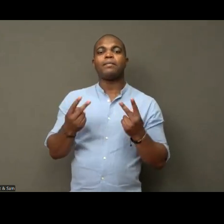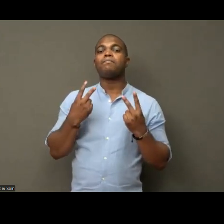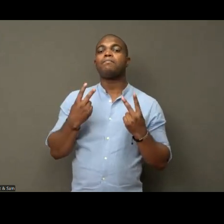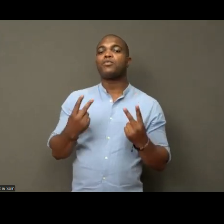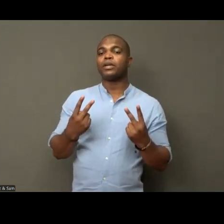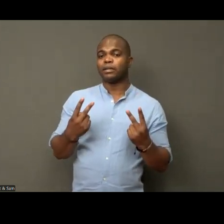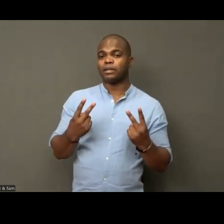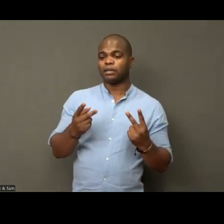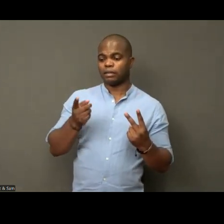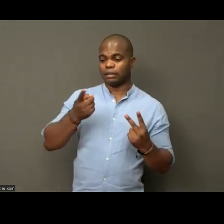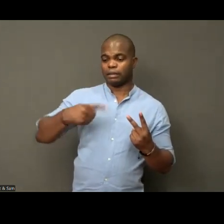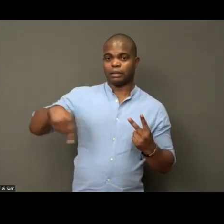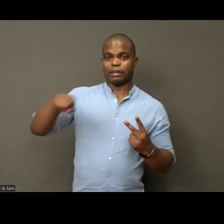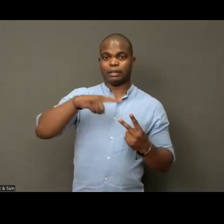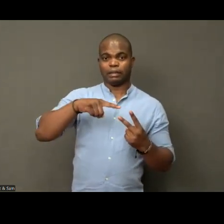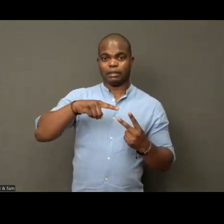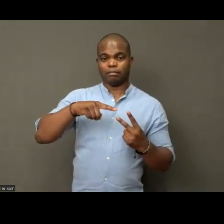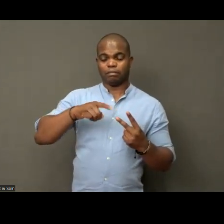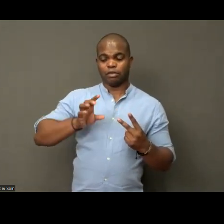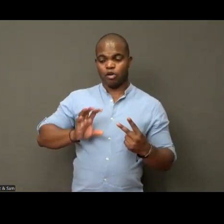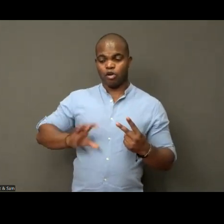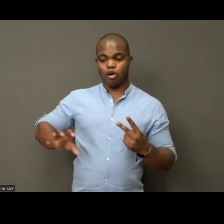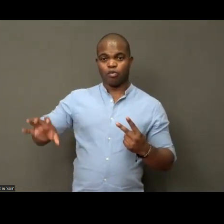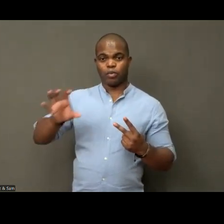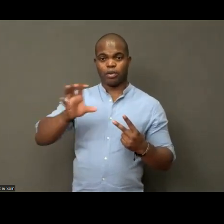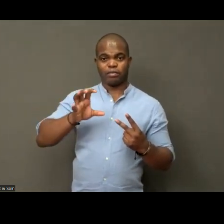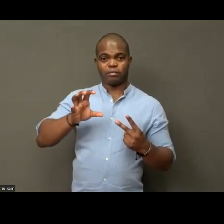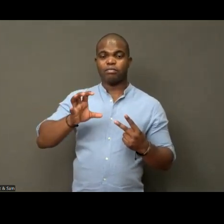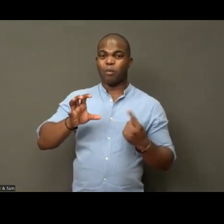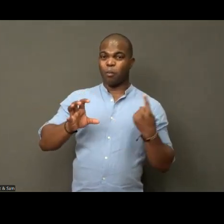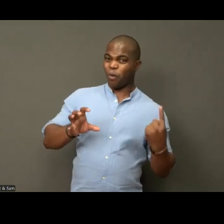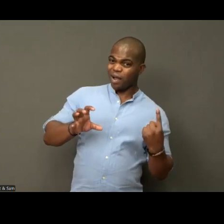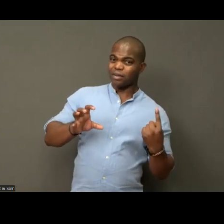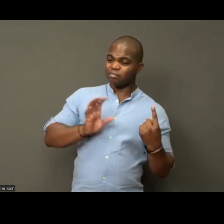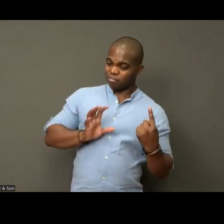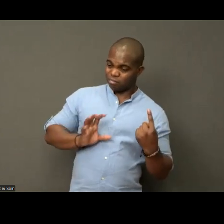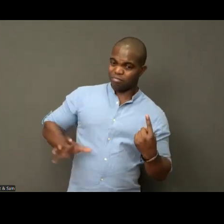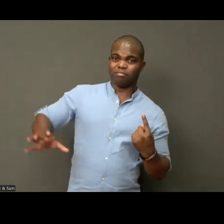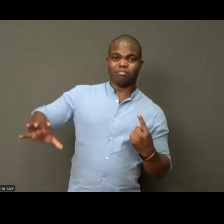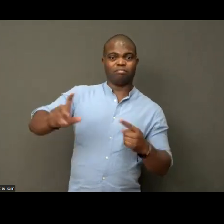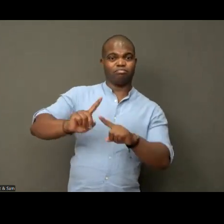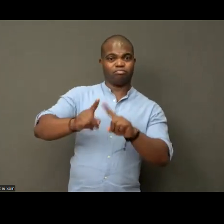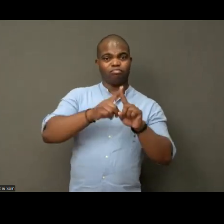algumas doenças. Não podemos imaginar uma eliminação